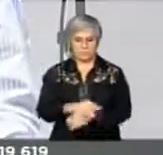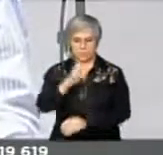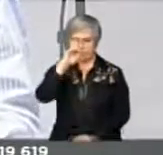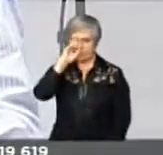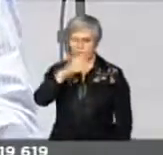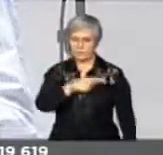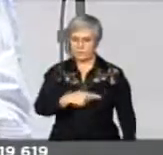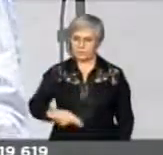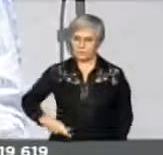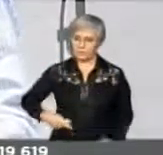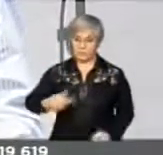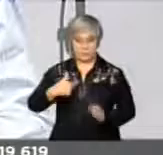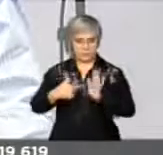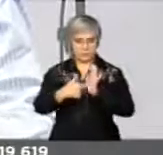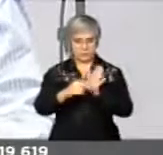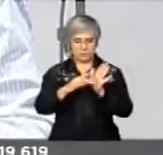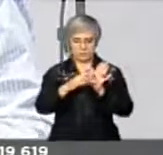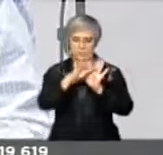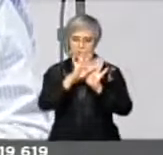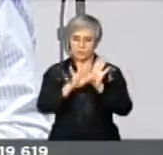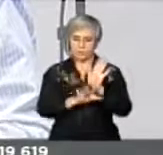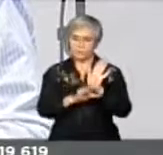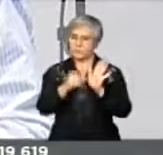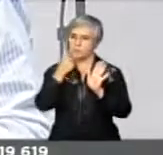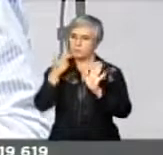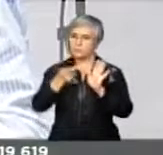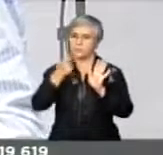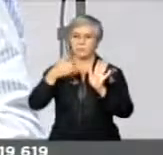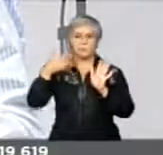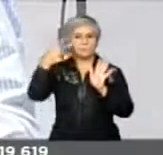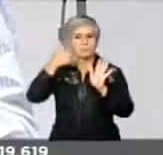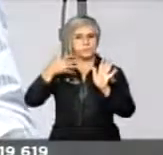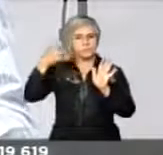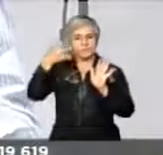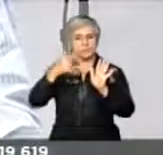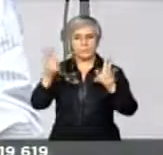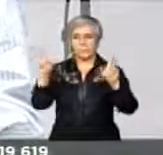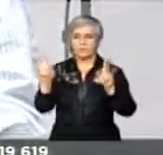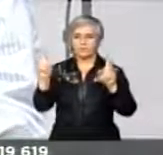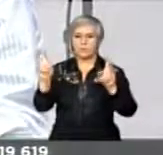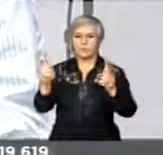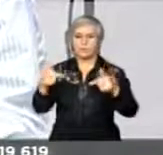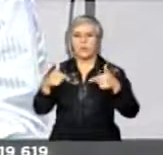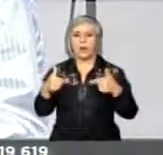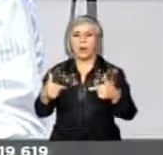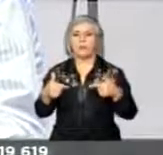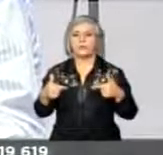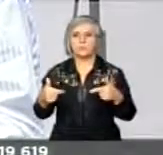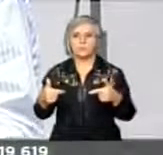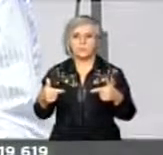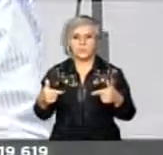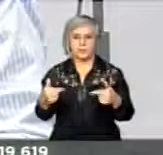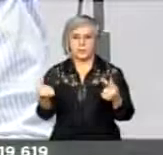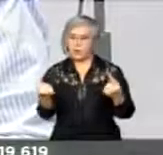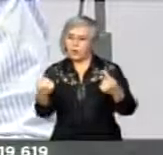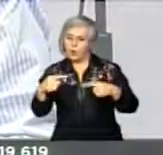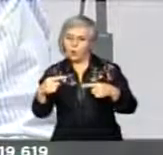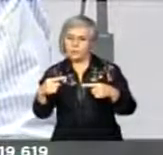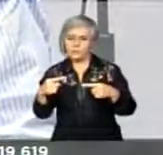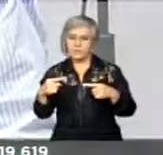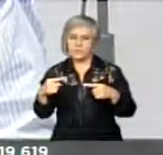trouxe aqui um texto de um pronunciamento sobre o combate à zika,